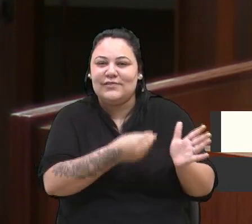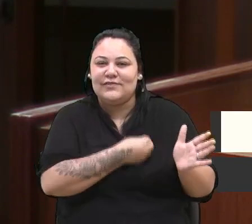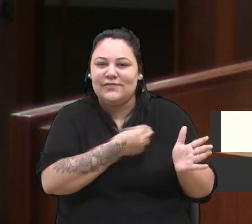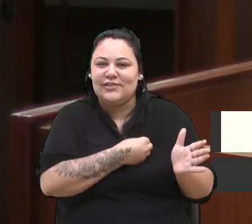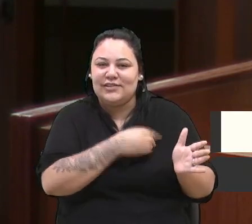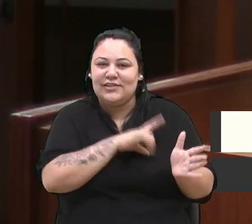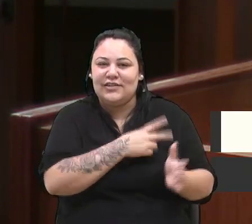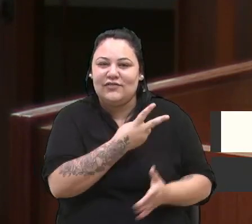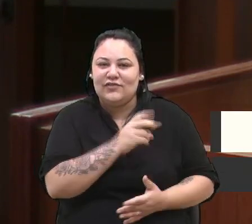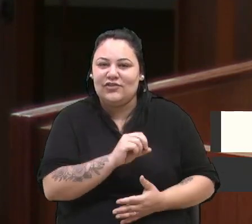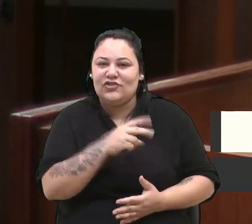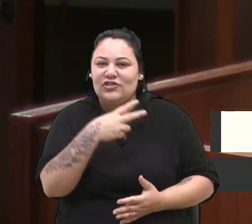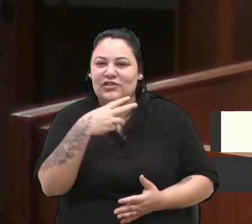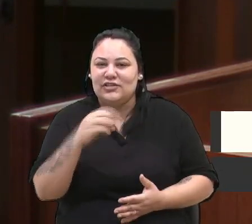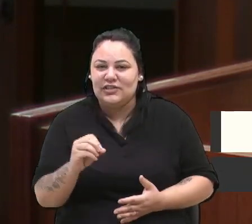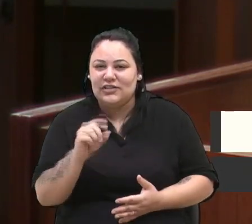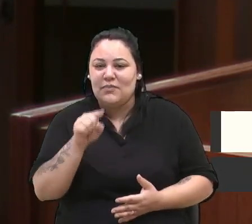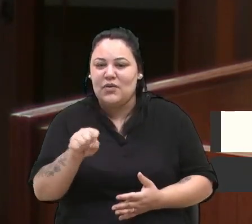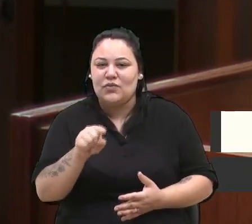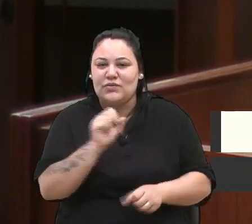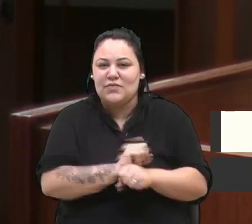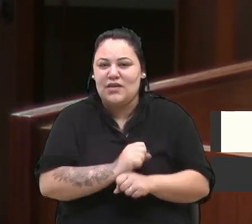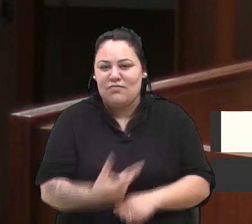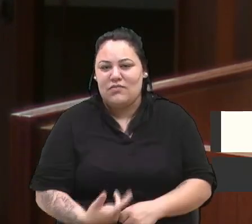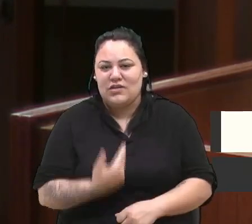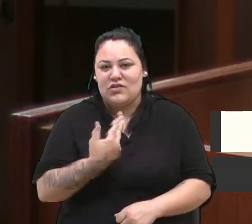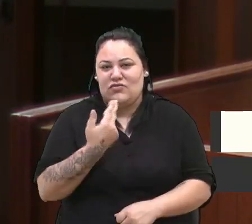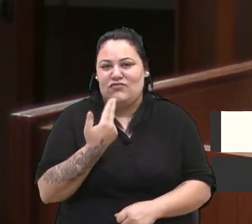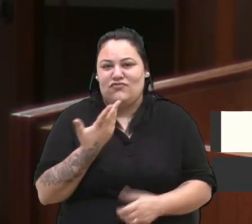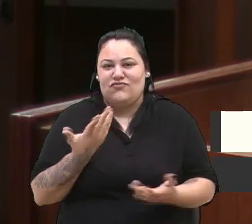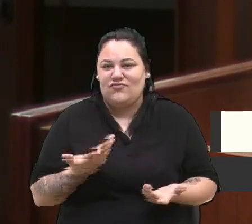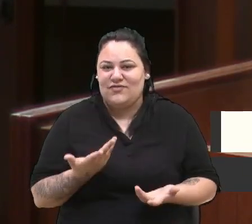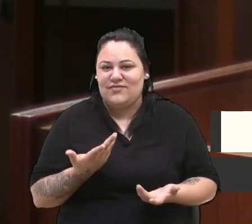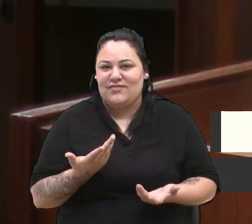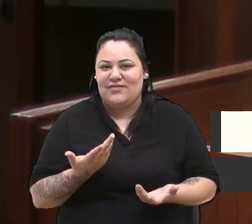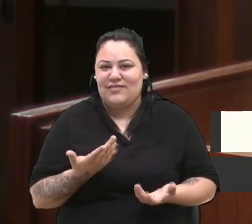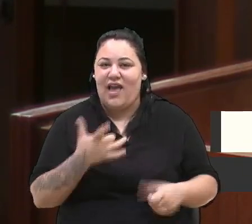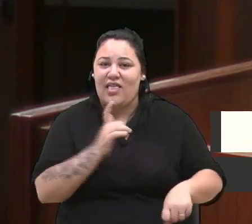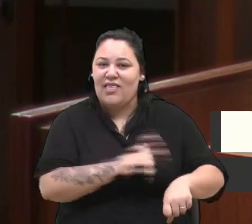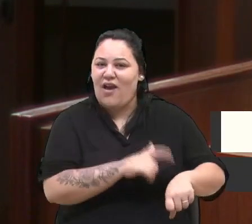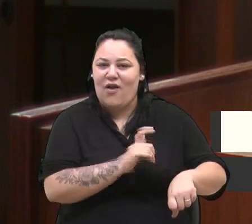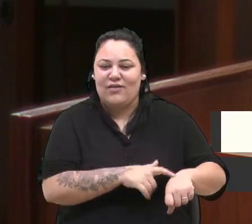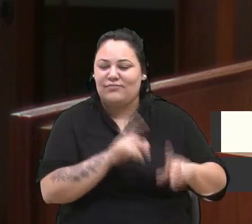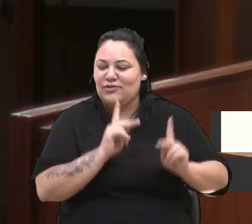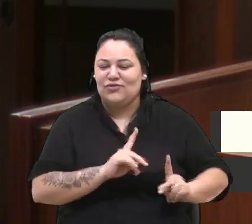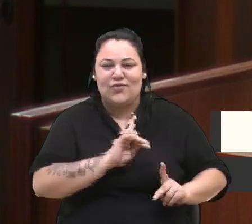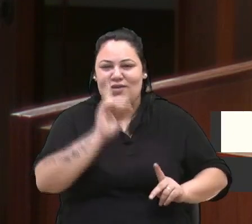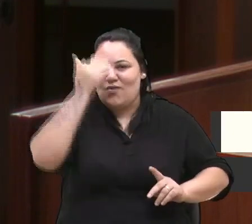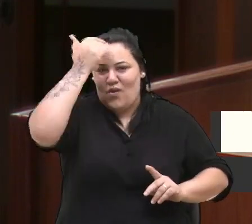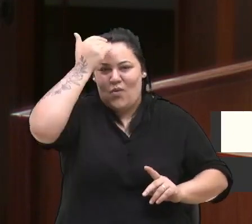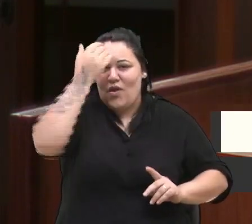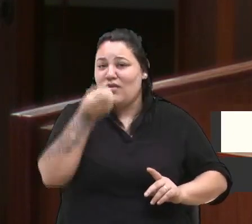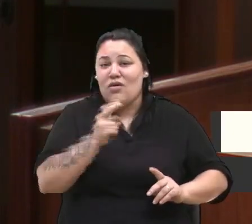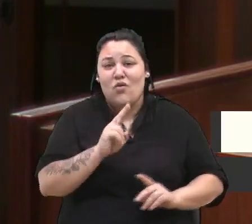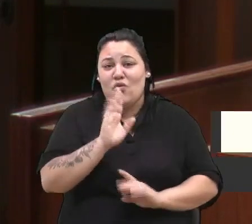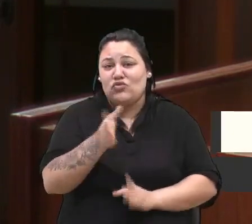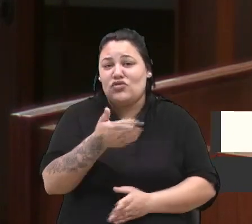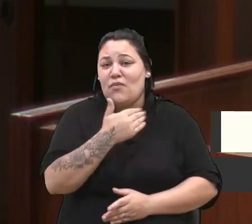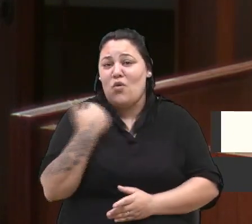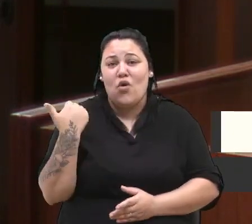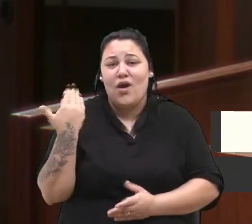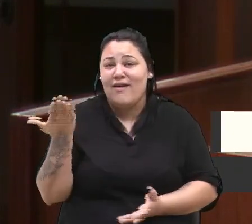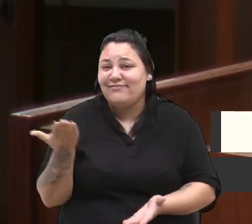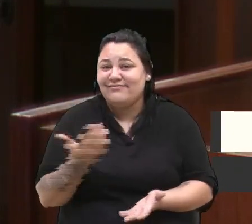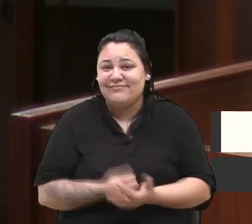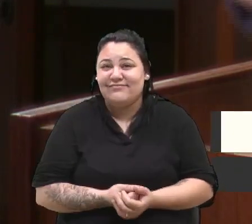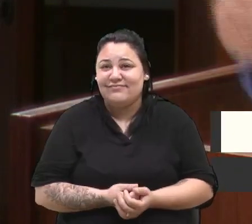esperando a cirurgia. E quando chega a sua vez, ela já não está mais aqui presente. Ela já vai passar a